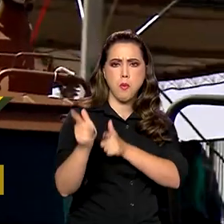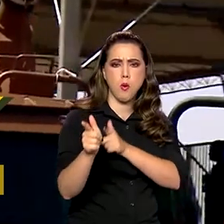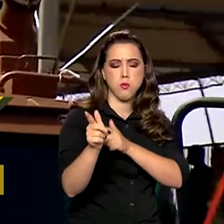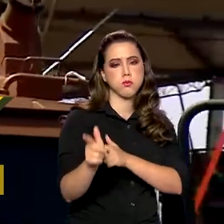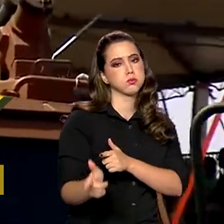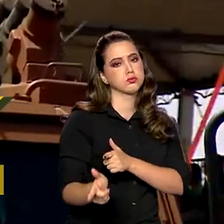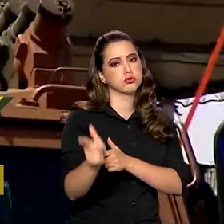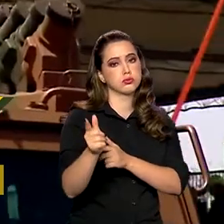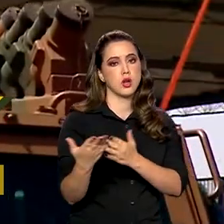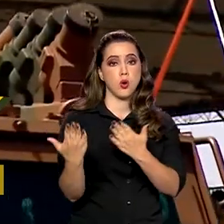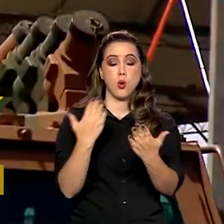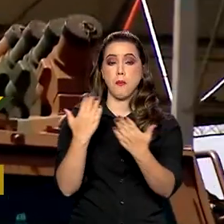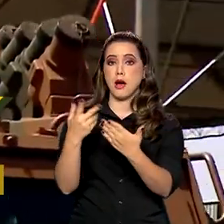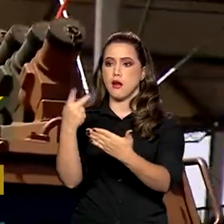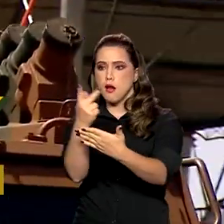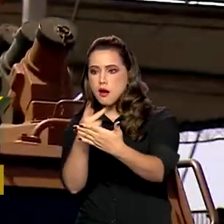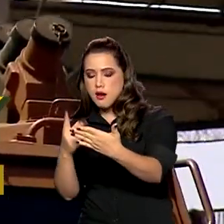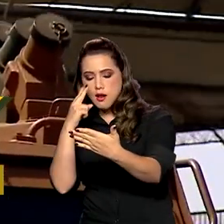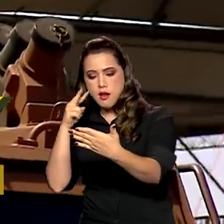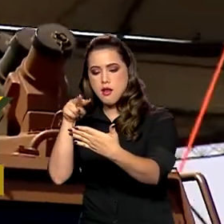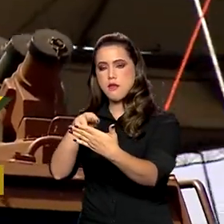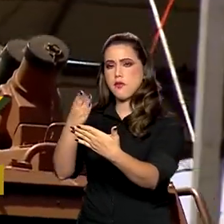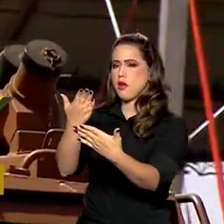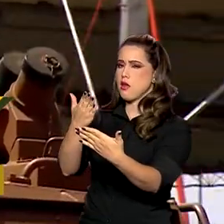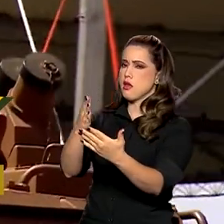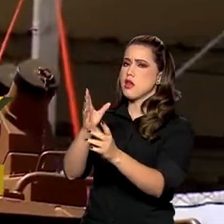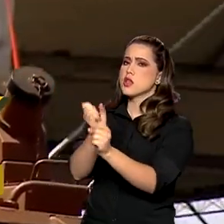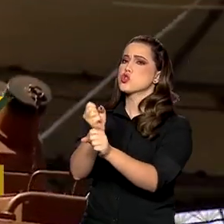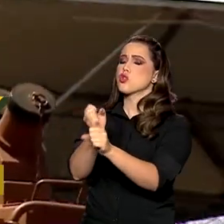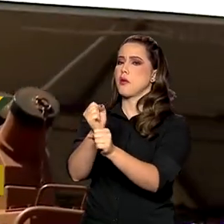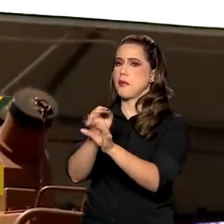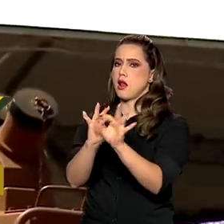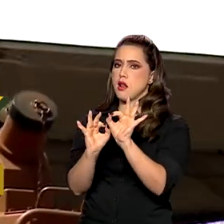análise em cartas e calcular o tiro.